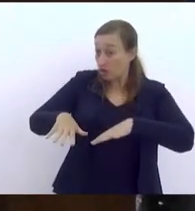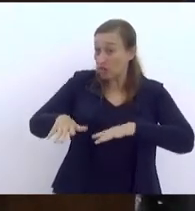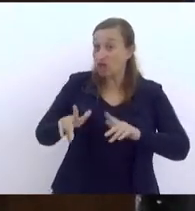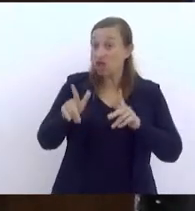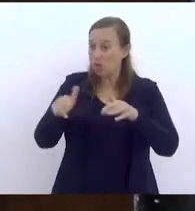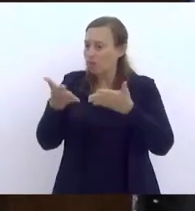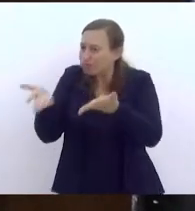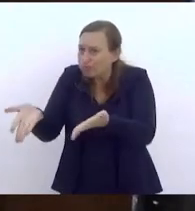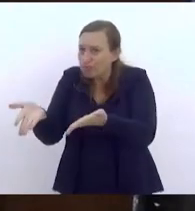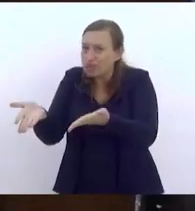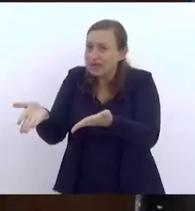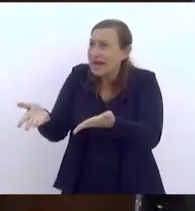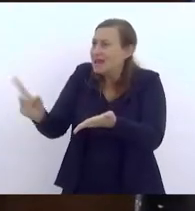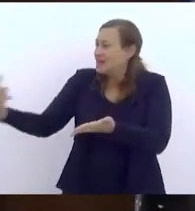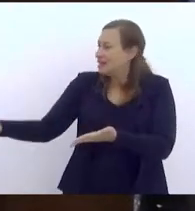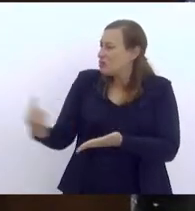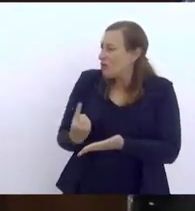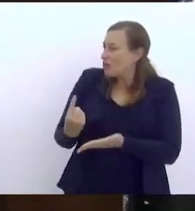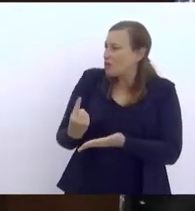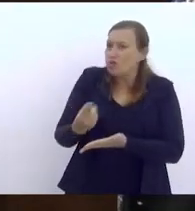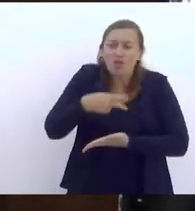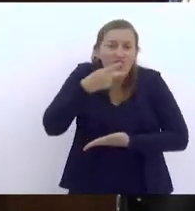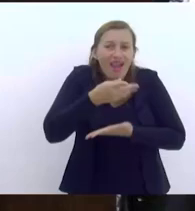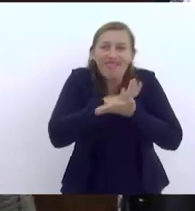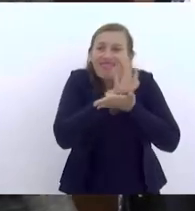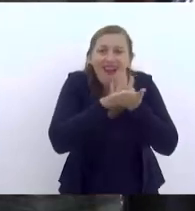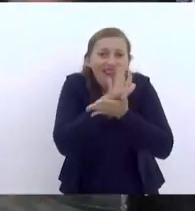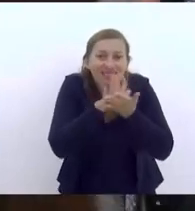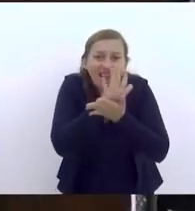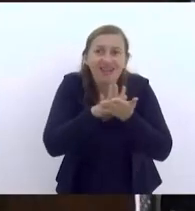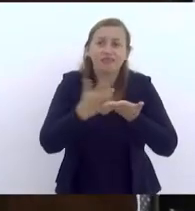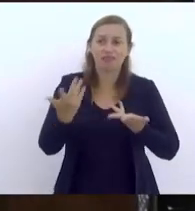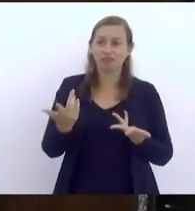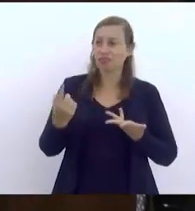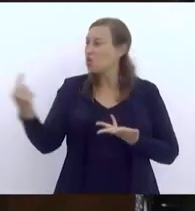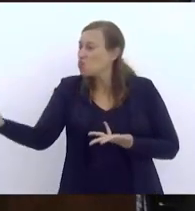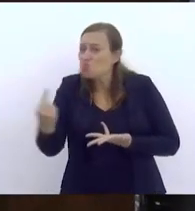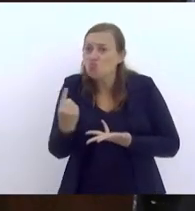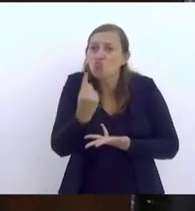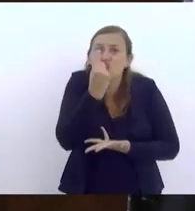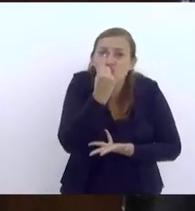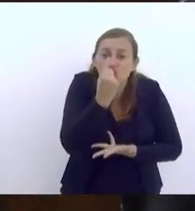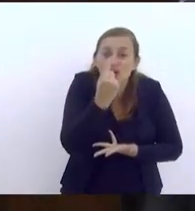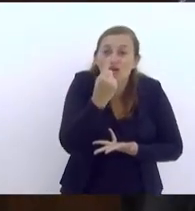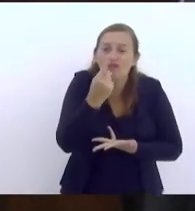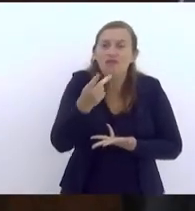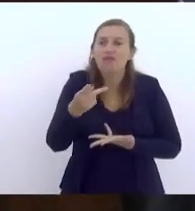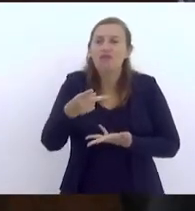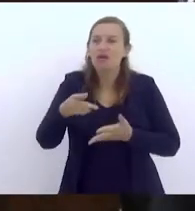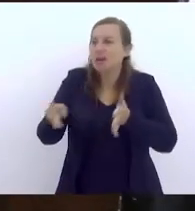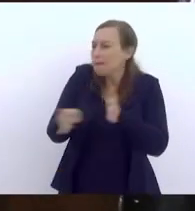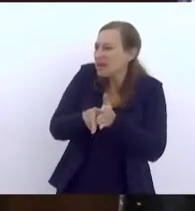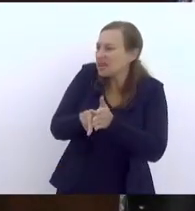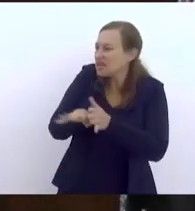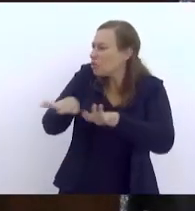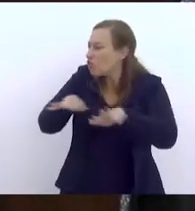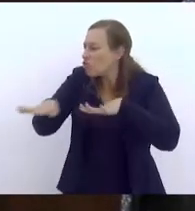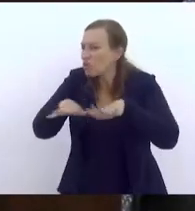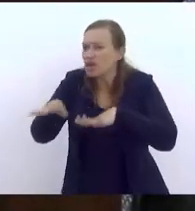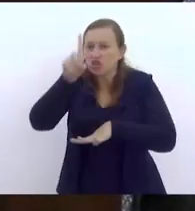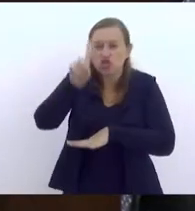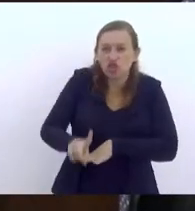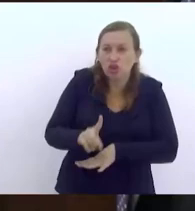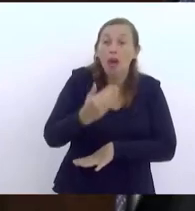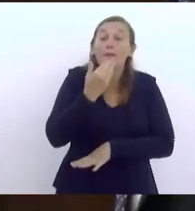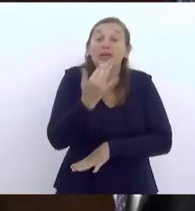de uma marcha como essa, não vem ninguém a público dizer isso. Não vem um do movimento, um dirigente,